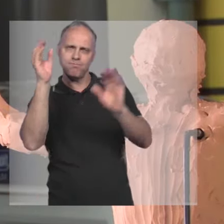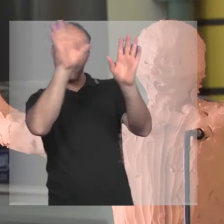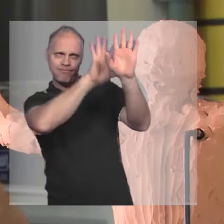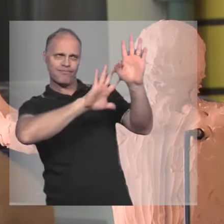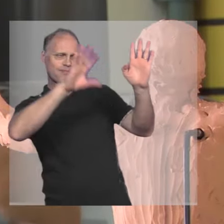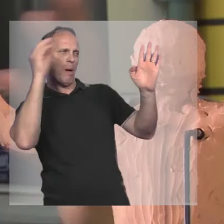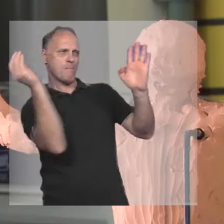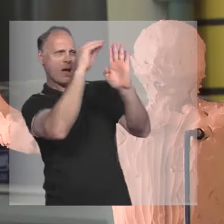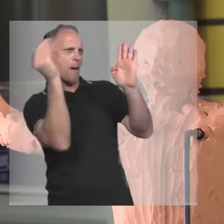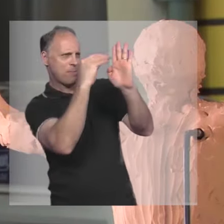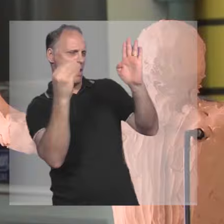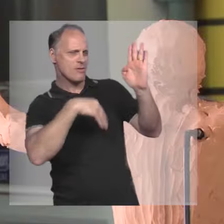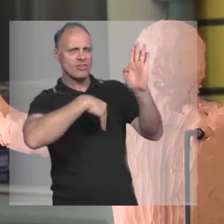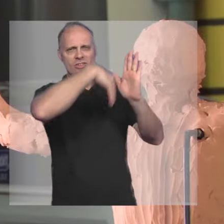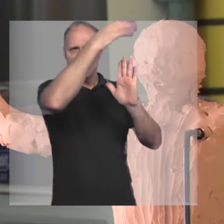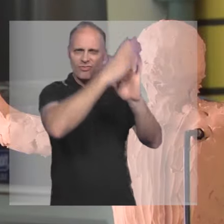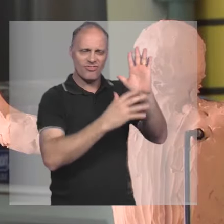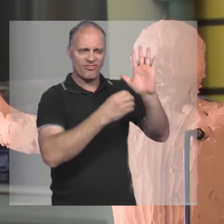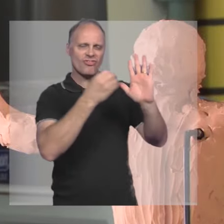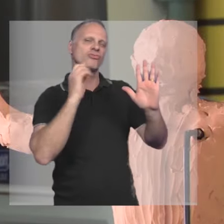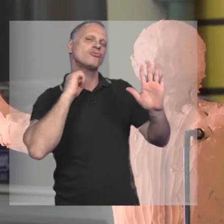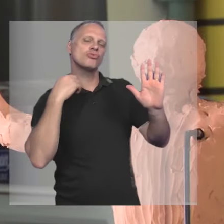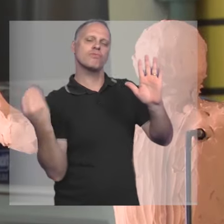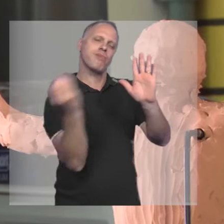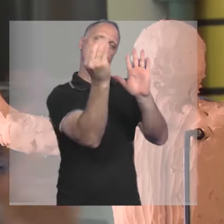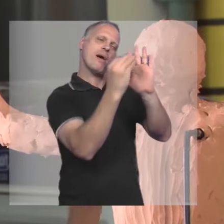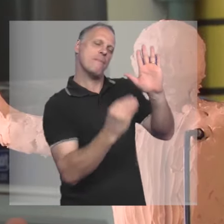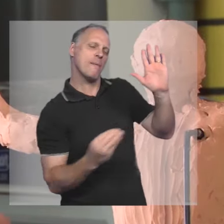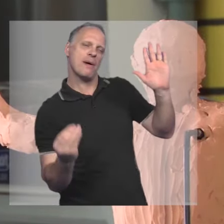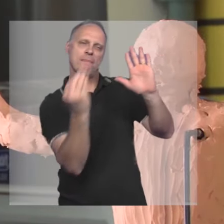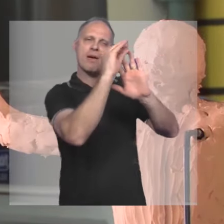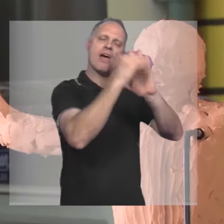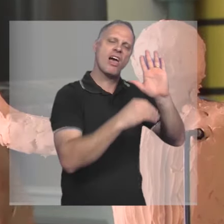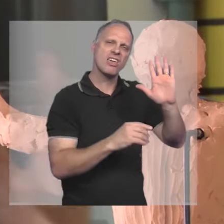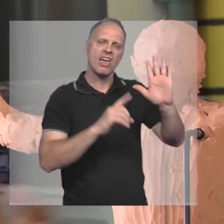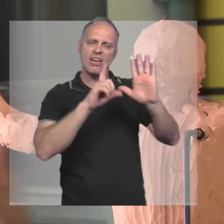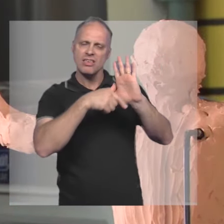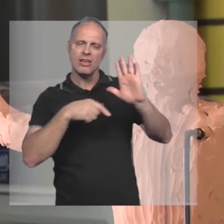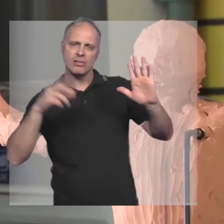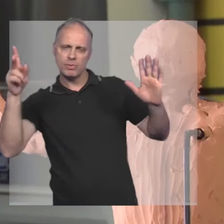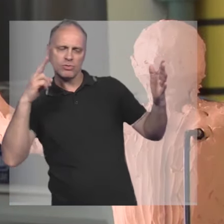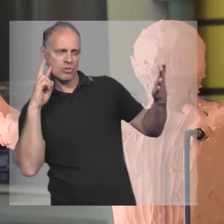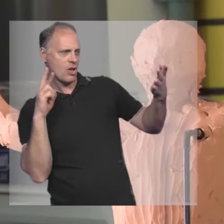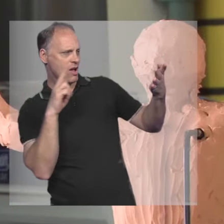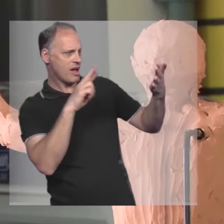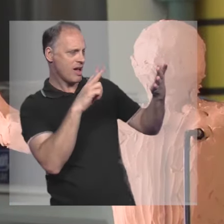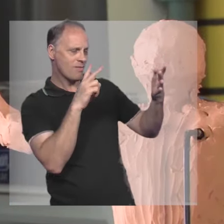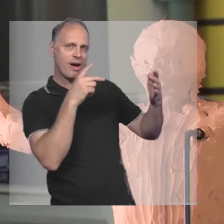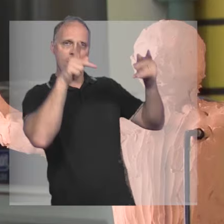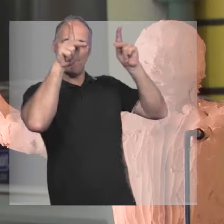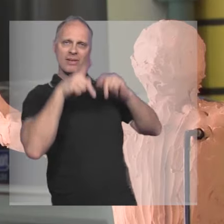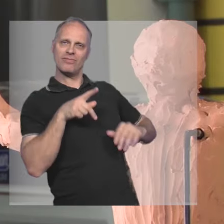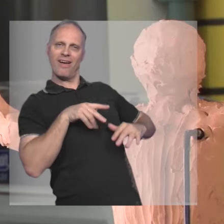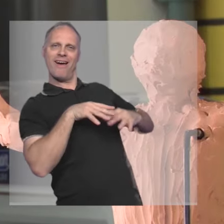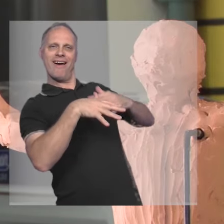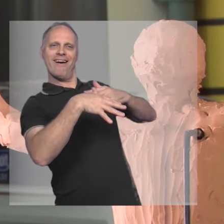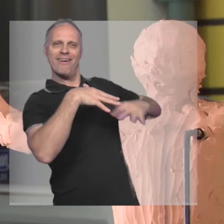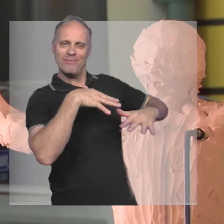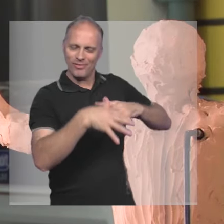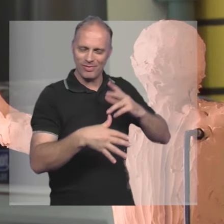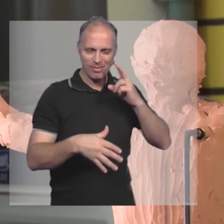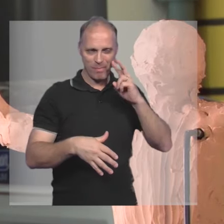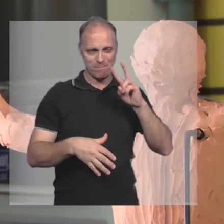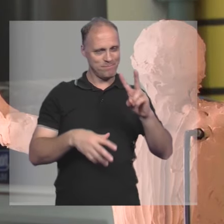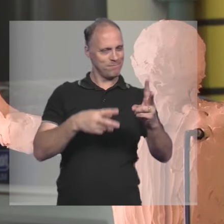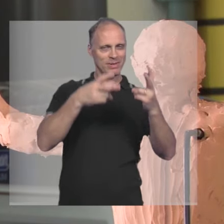eu sujo ele e aquilo passa a ilusão de pessoas em movimento. Eu acho